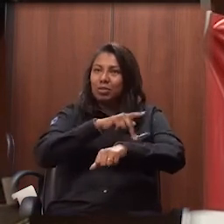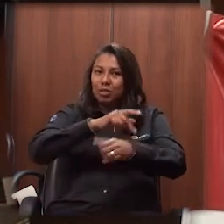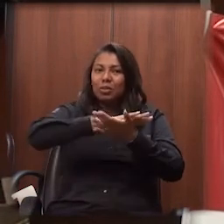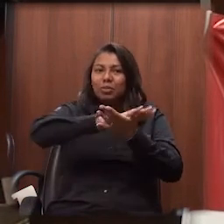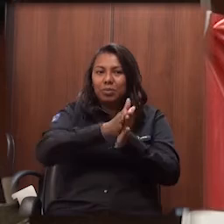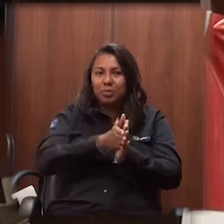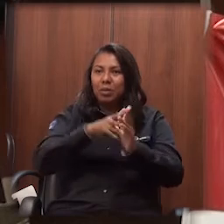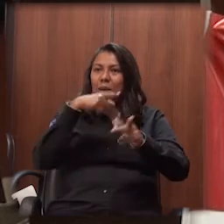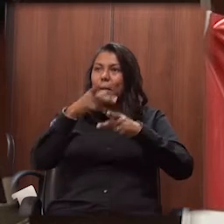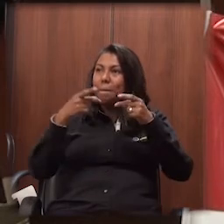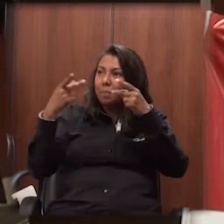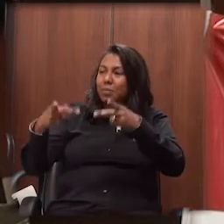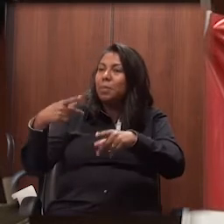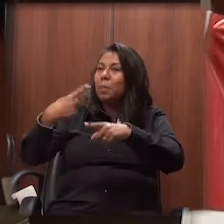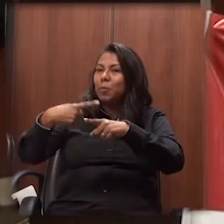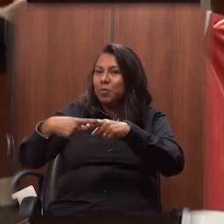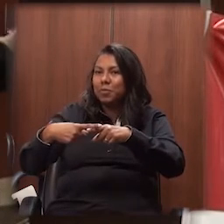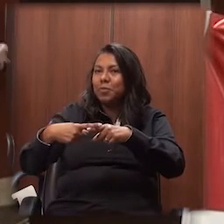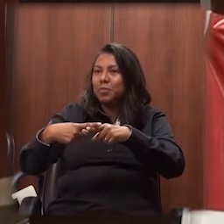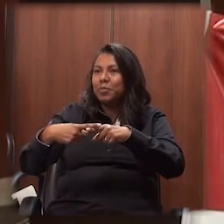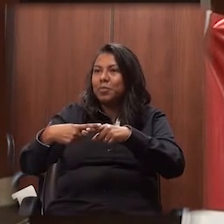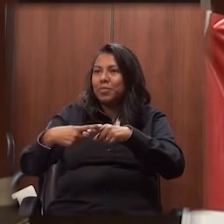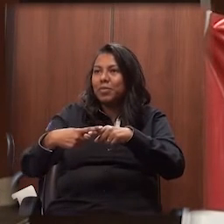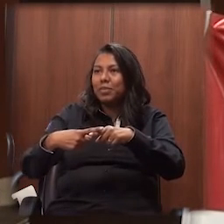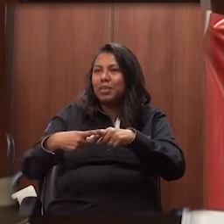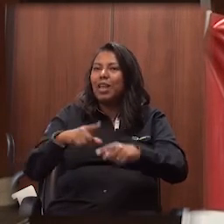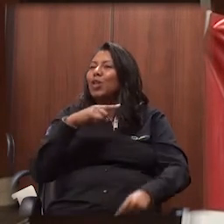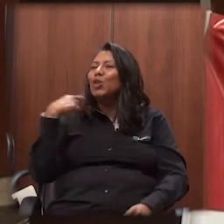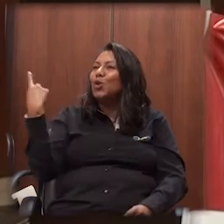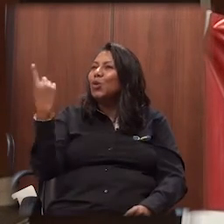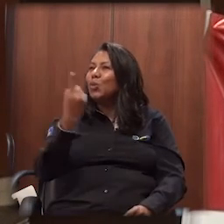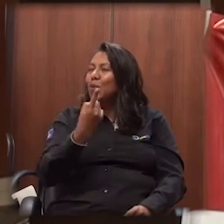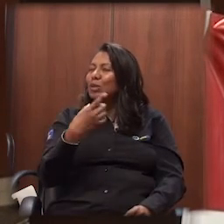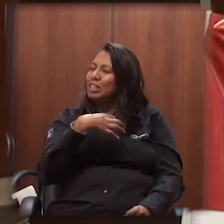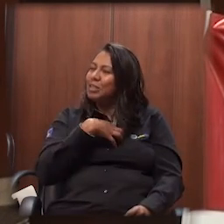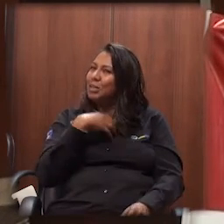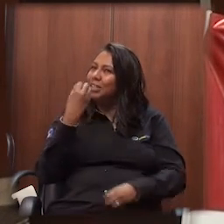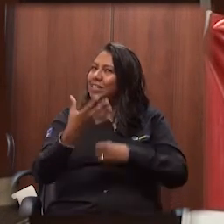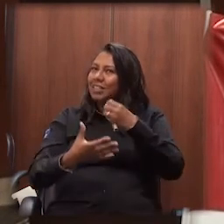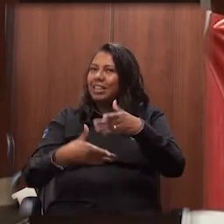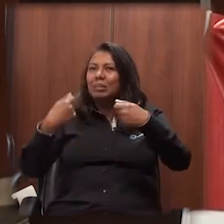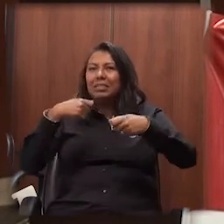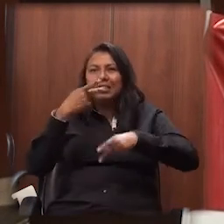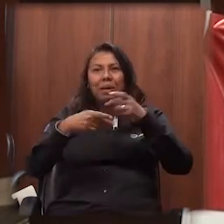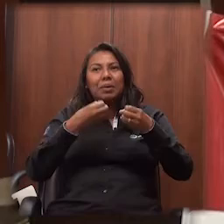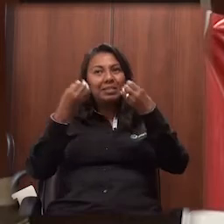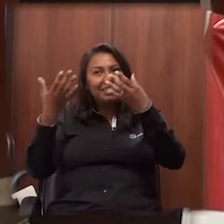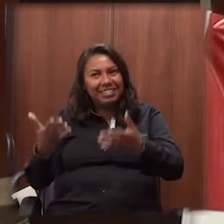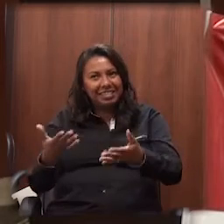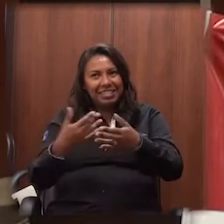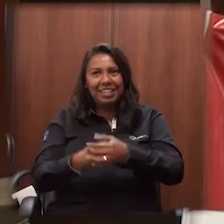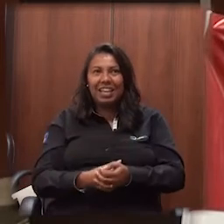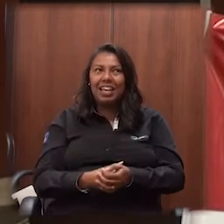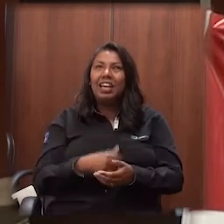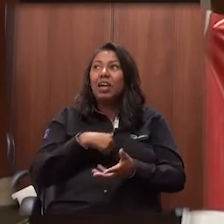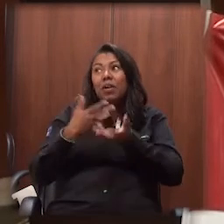presentear, porque como nós, né, todo mundo generoso aqui, nós temos que trazer alguns presentes. Falei, Gadotti, eu quero 3 presentes, porque essa